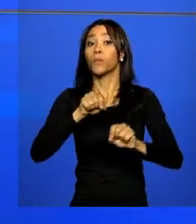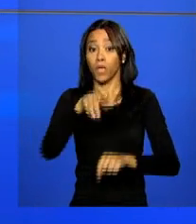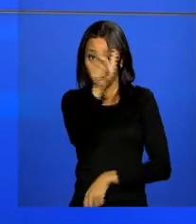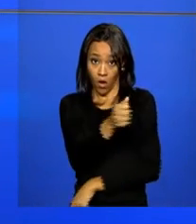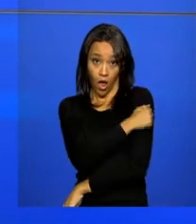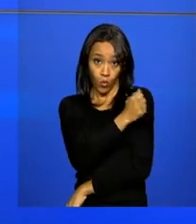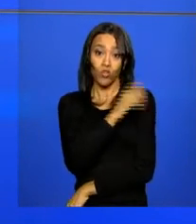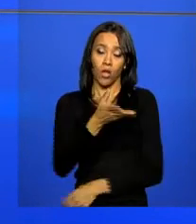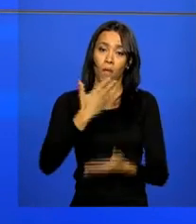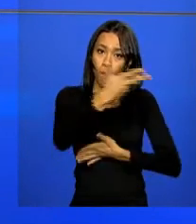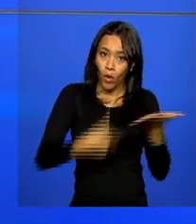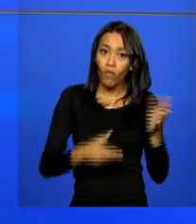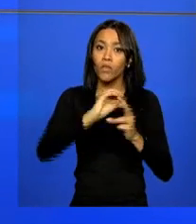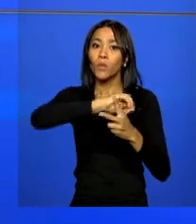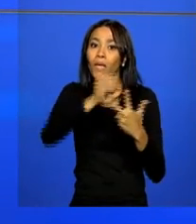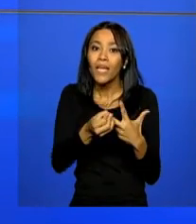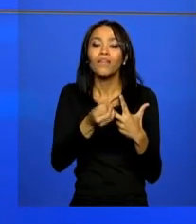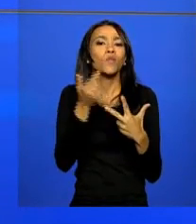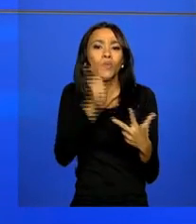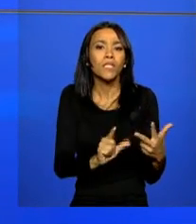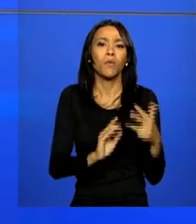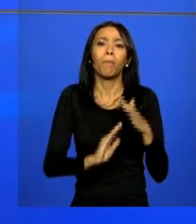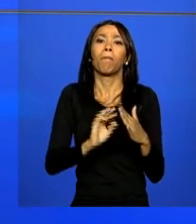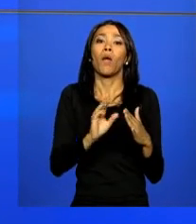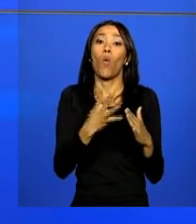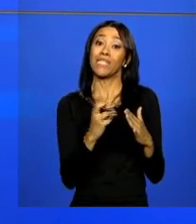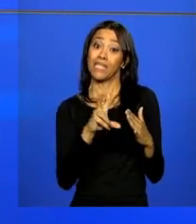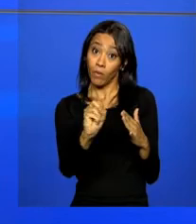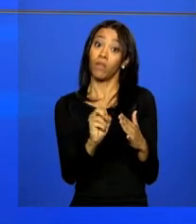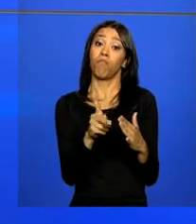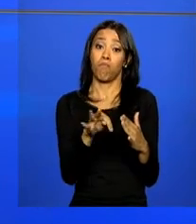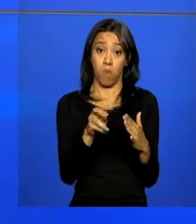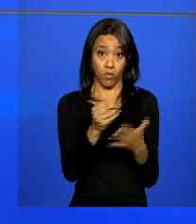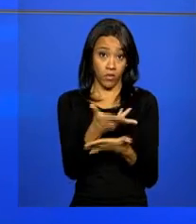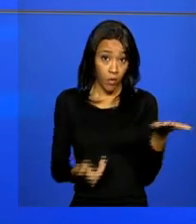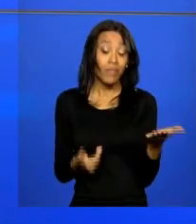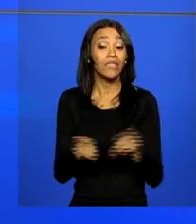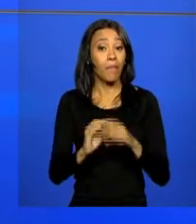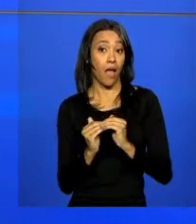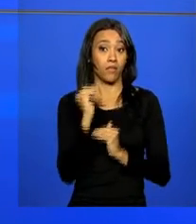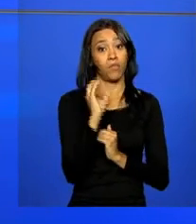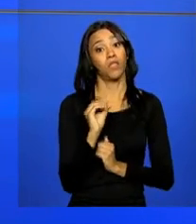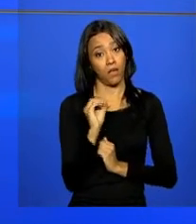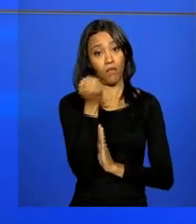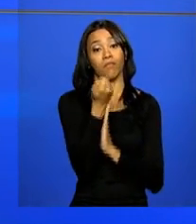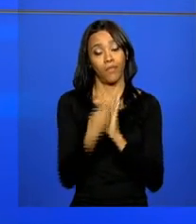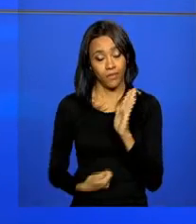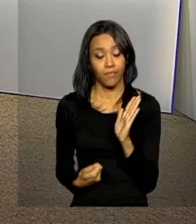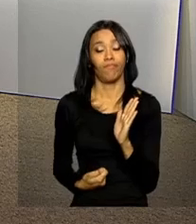que fez o enem e teve pelo menos 450 pontos na média das provas e nota acima de zero na